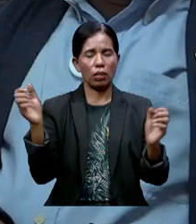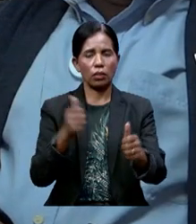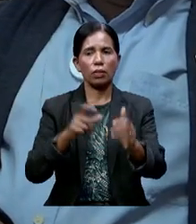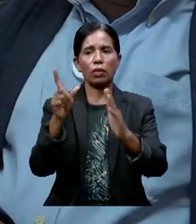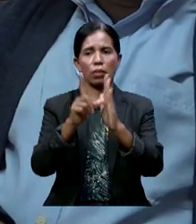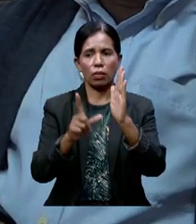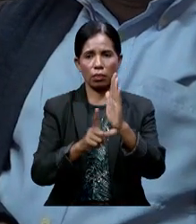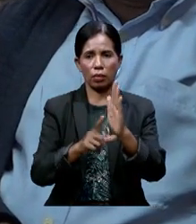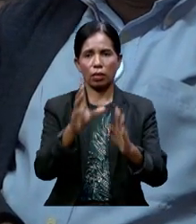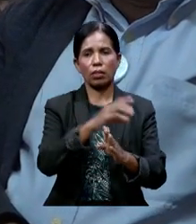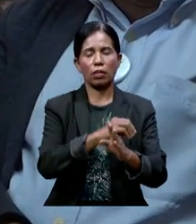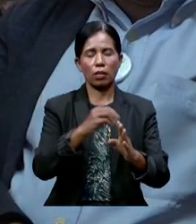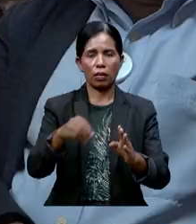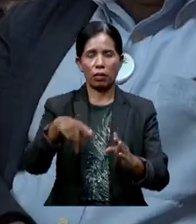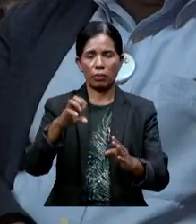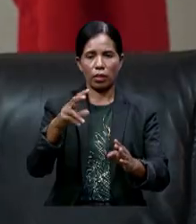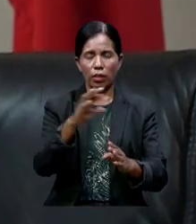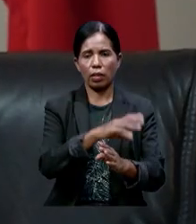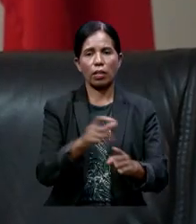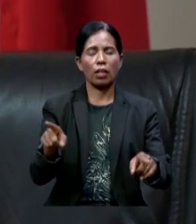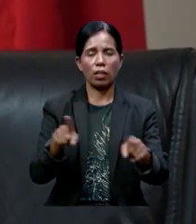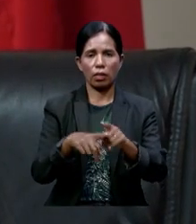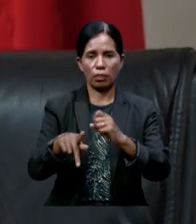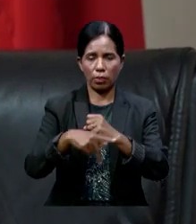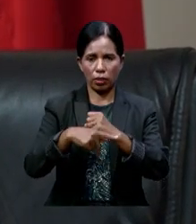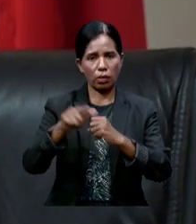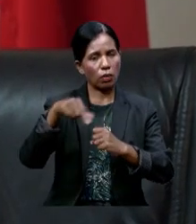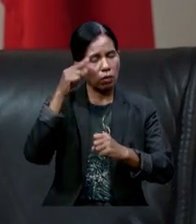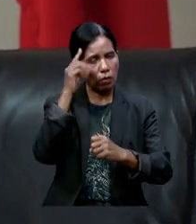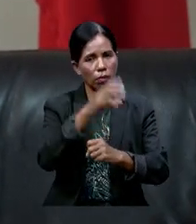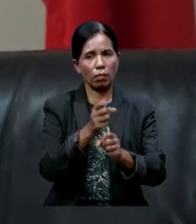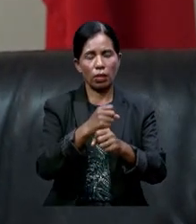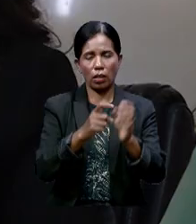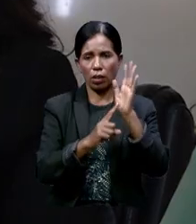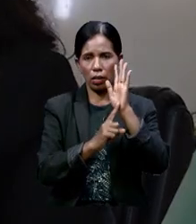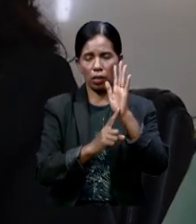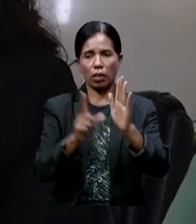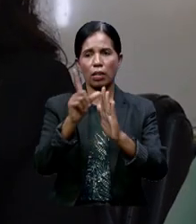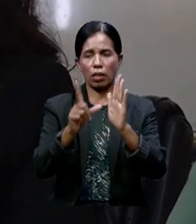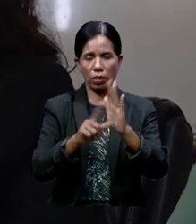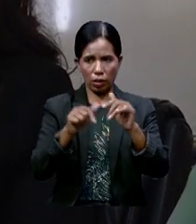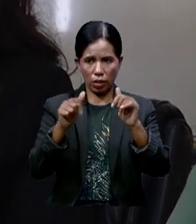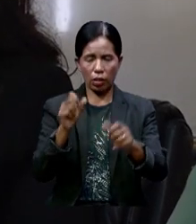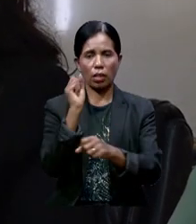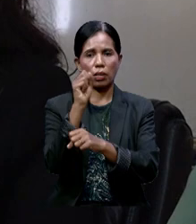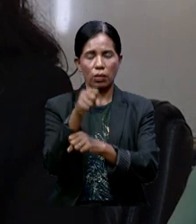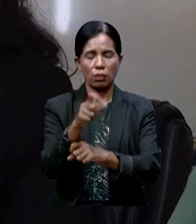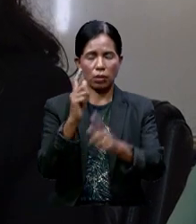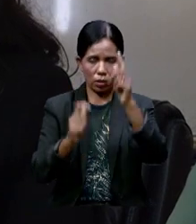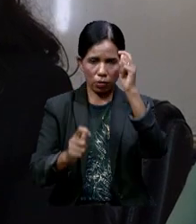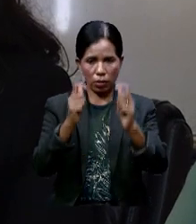lei indulto no comutação pena no, né, anessan bancada governo belejalo iniciativa ba lei, né, a cruc ba tribunal, né,